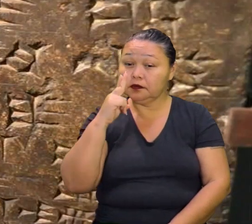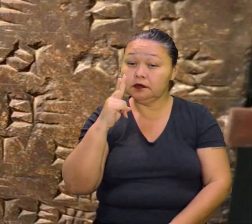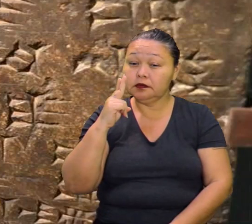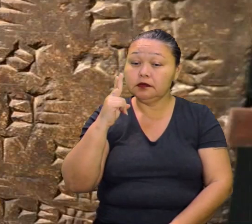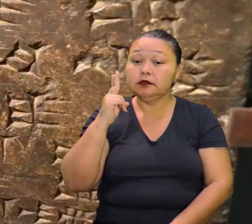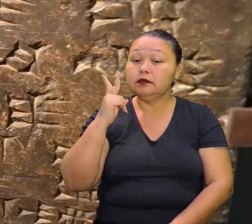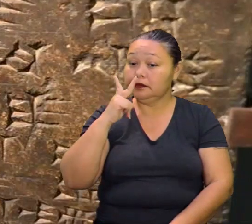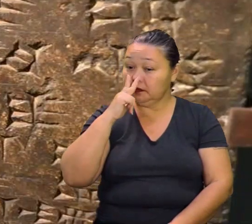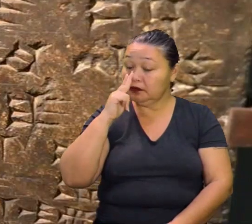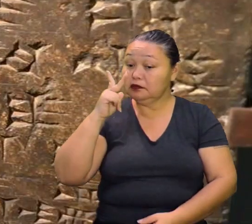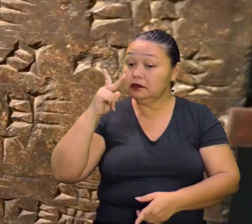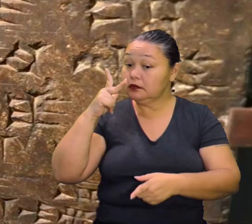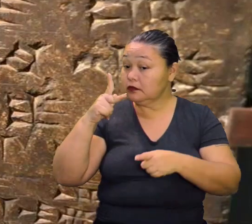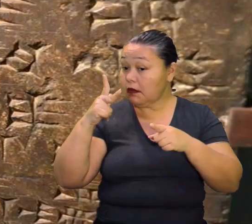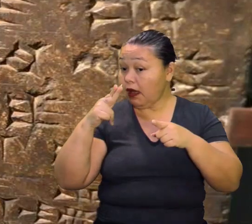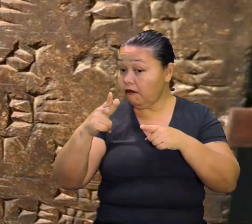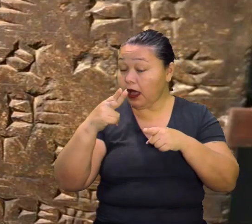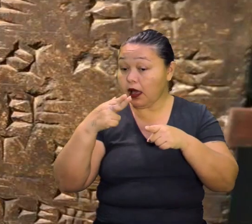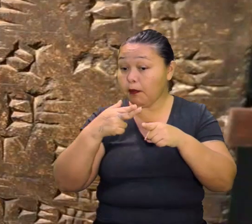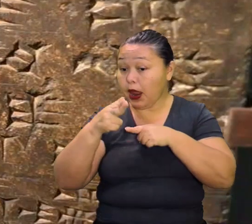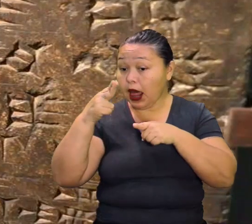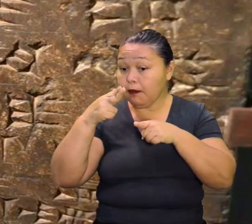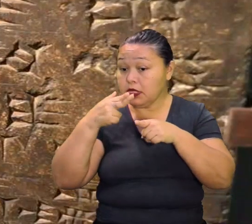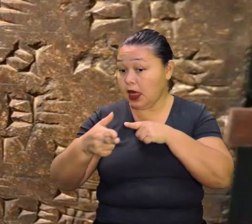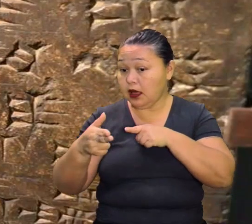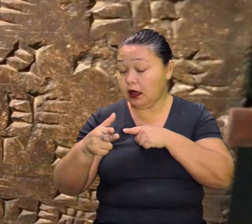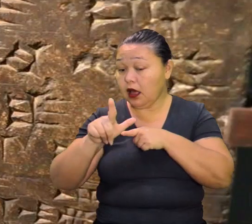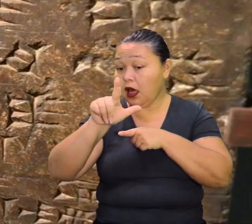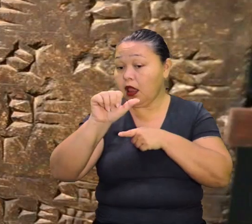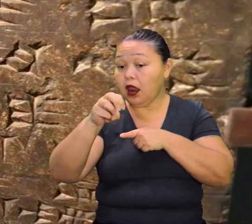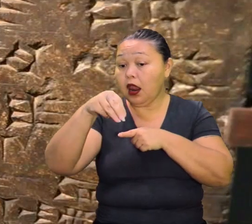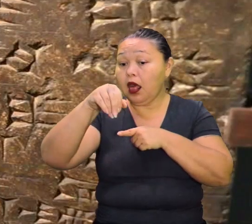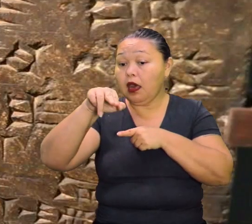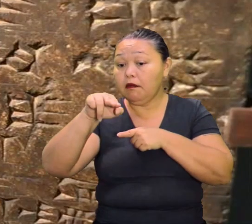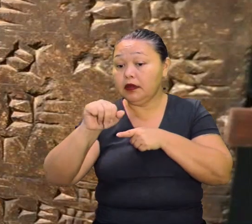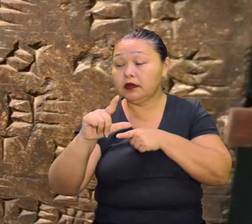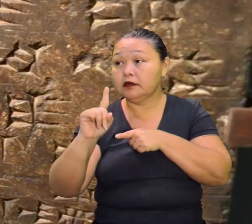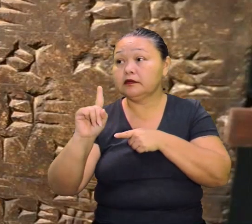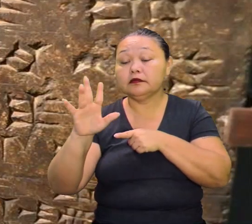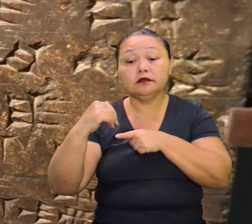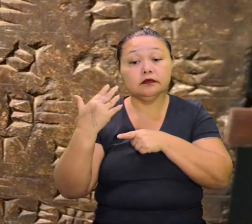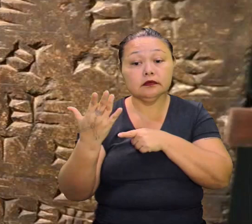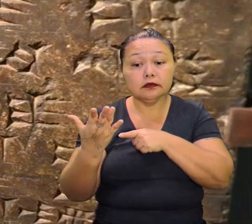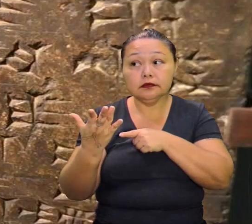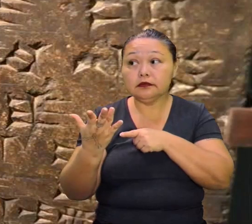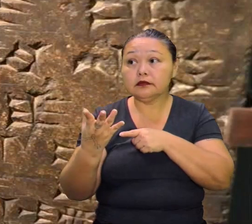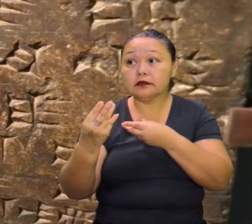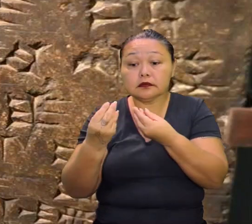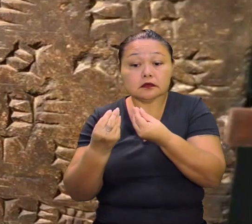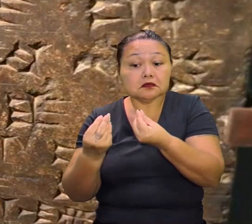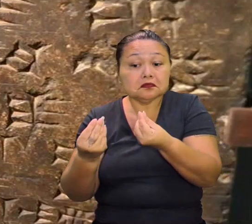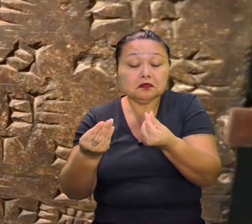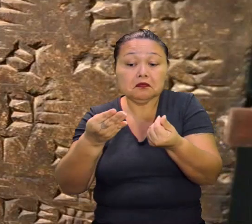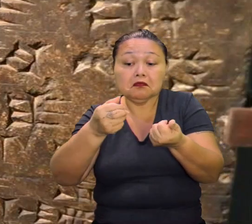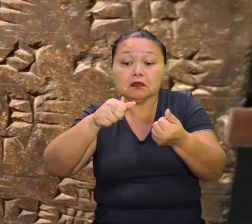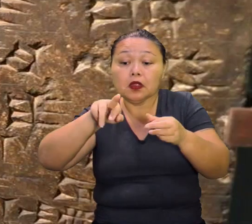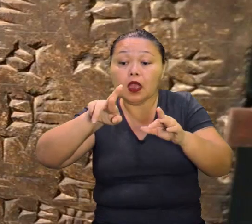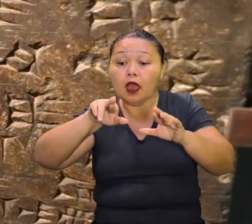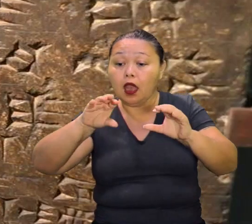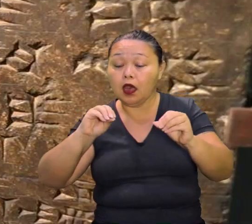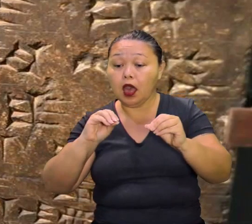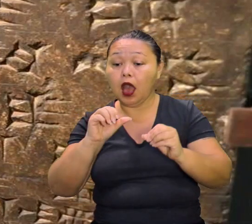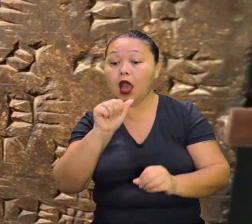um estilete, uma lâmina. É você pegar o barro,